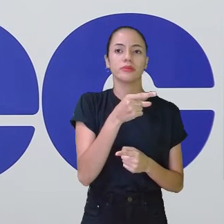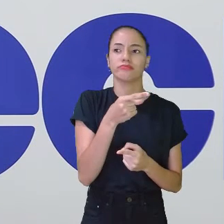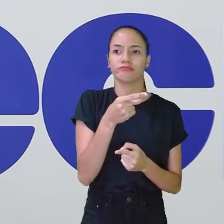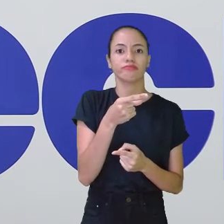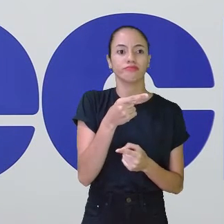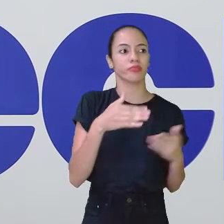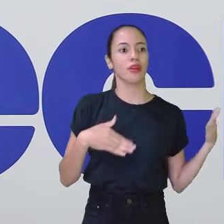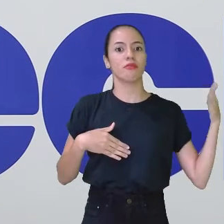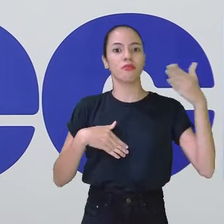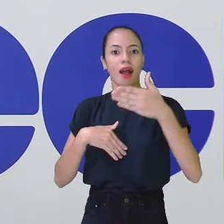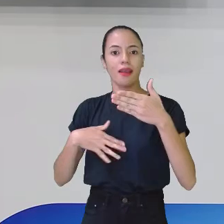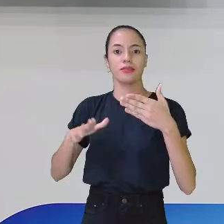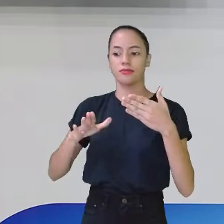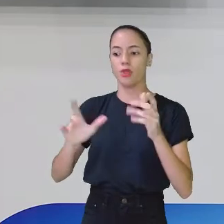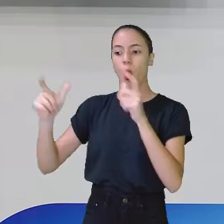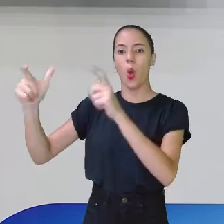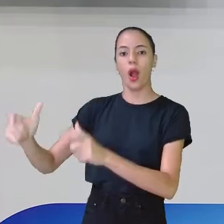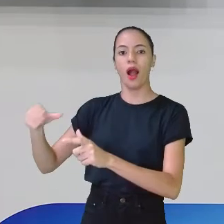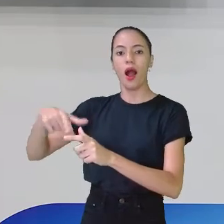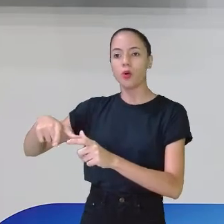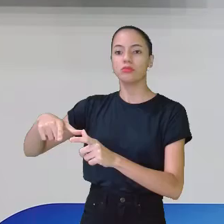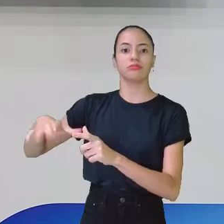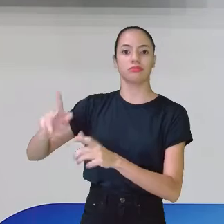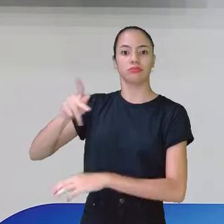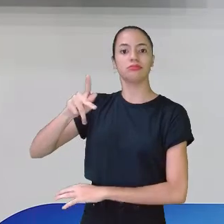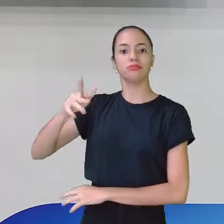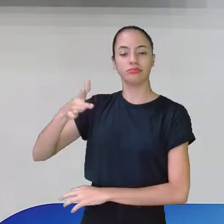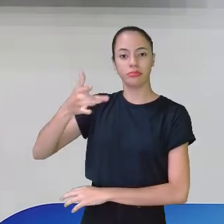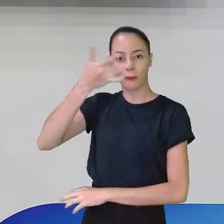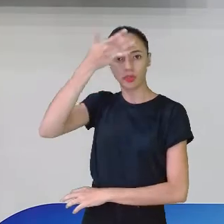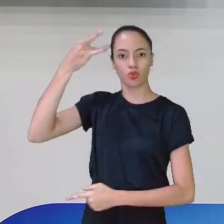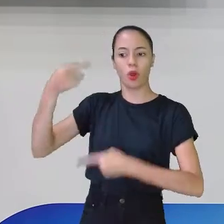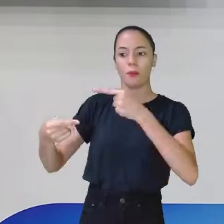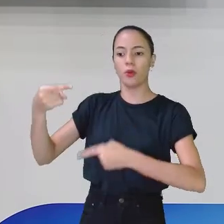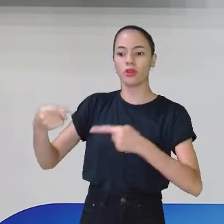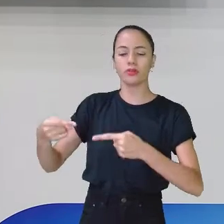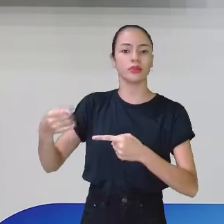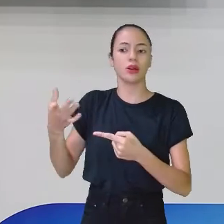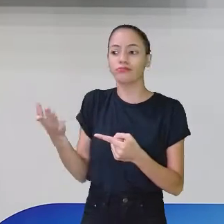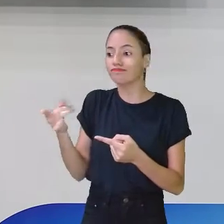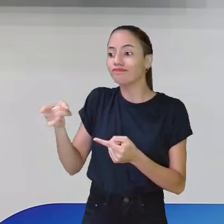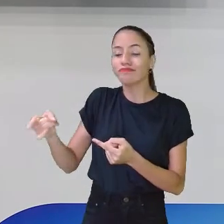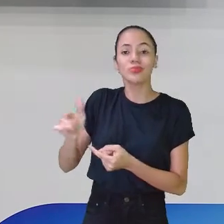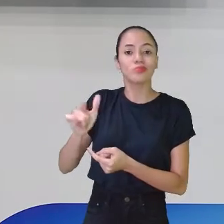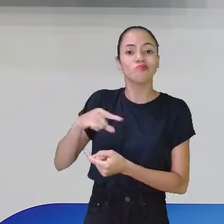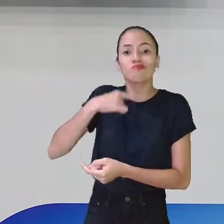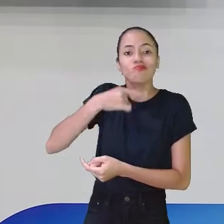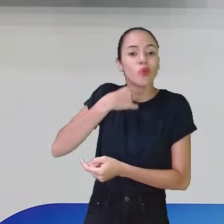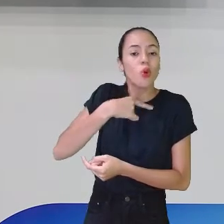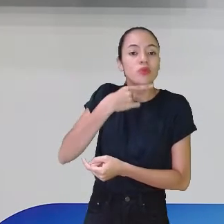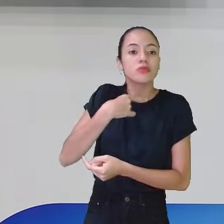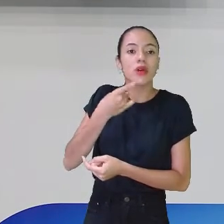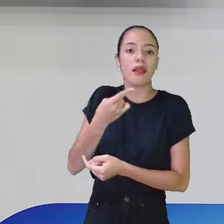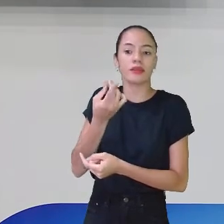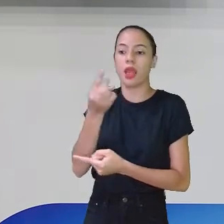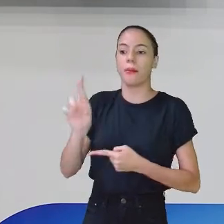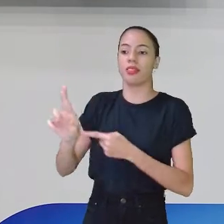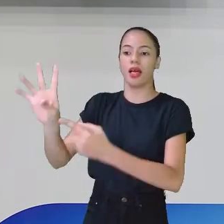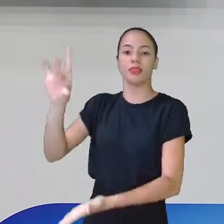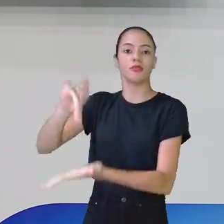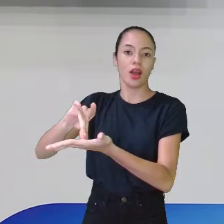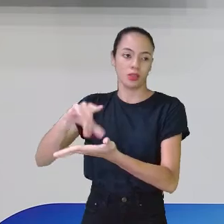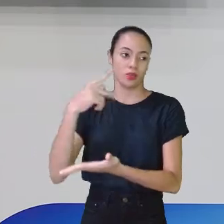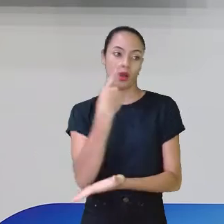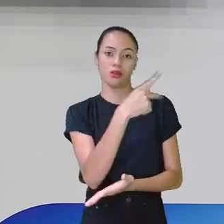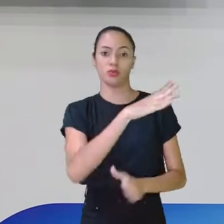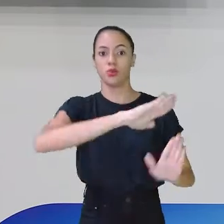viu? Exato, é bem complicado, né? E a gente tem que chamar a atenção que a gente exercer, né, nosso sistema aqui